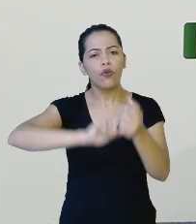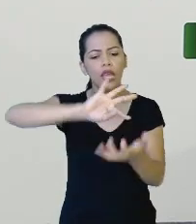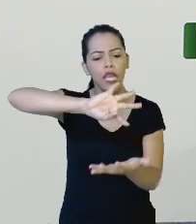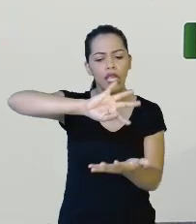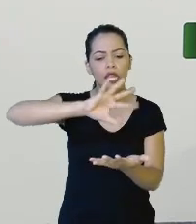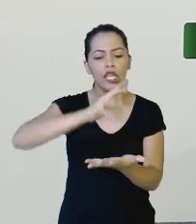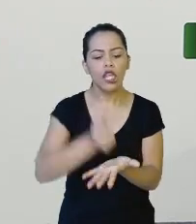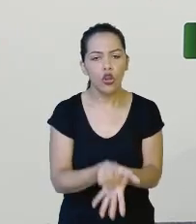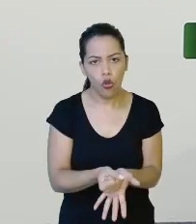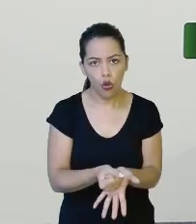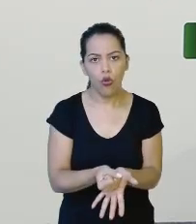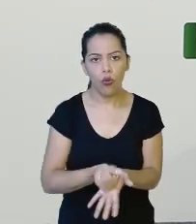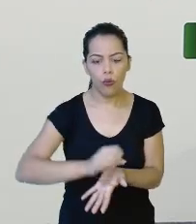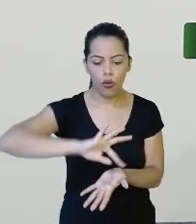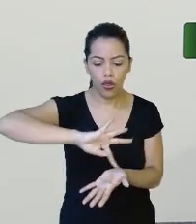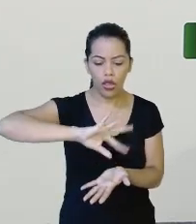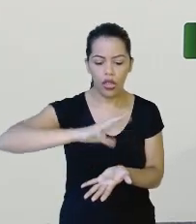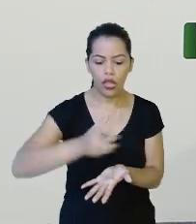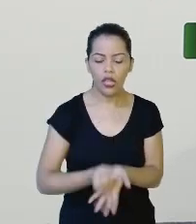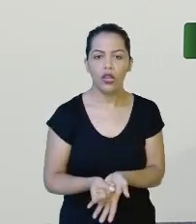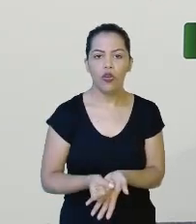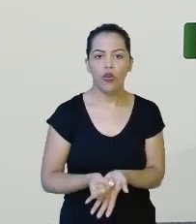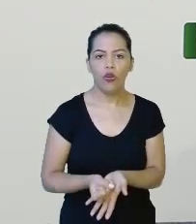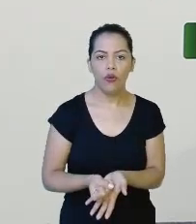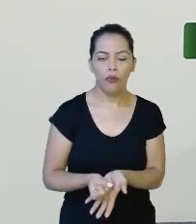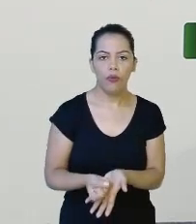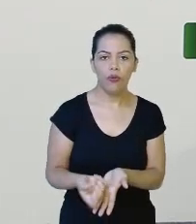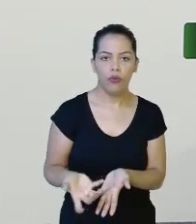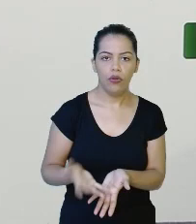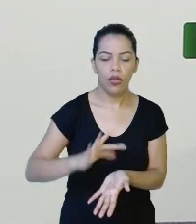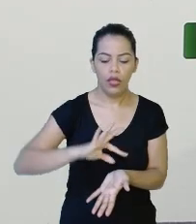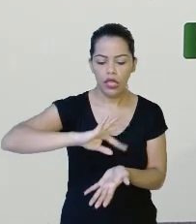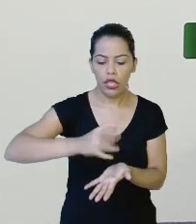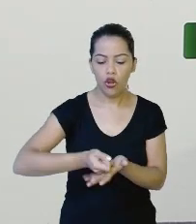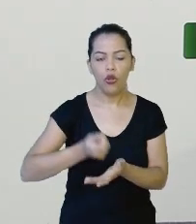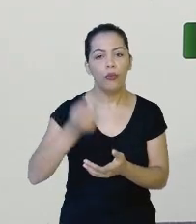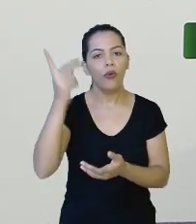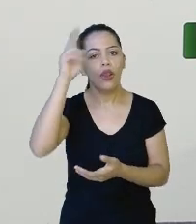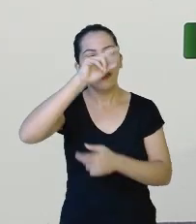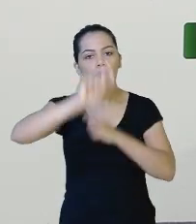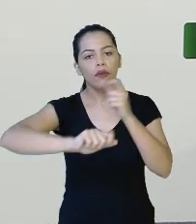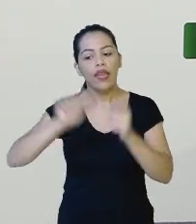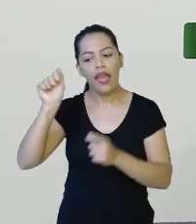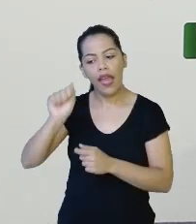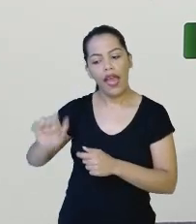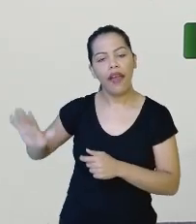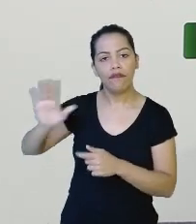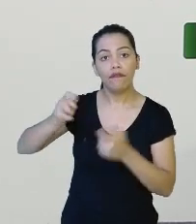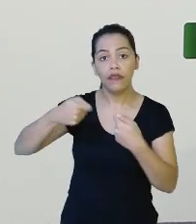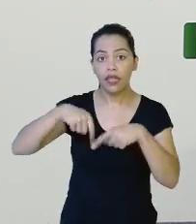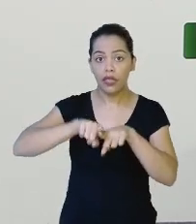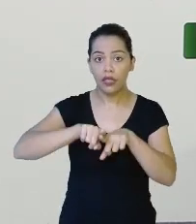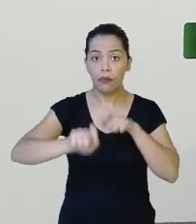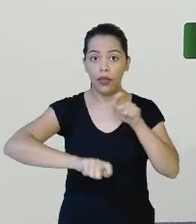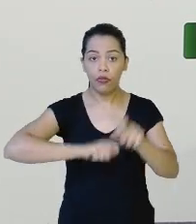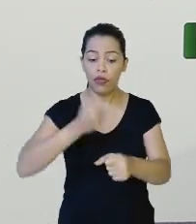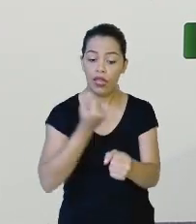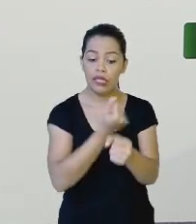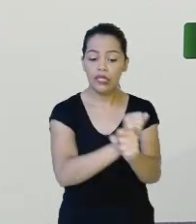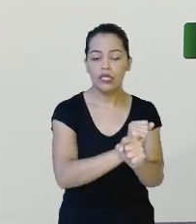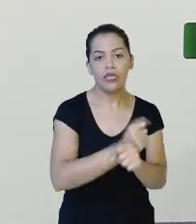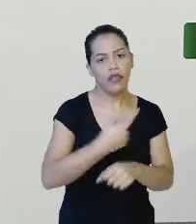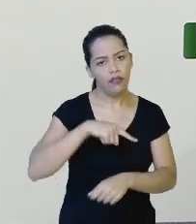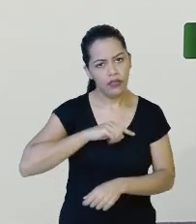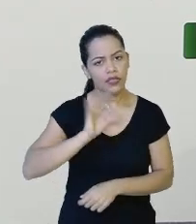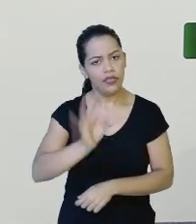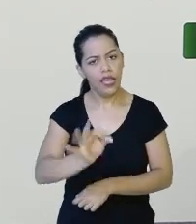quilombo, África, pessoas escravizadas. Exatamente. O tema de aula de hoje vai ser esse. Vamos discorrer